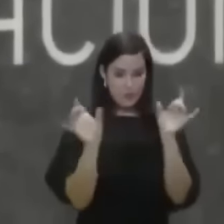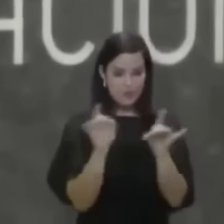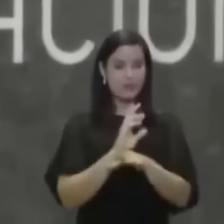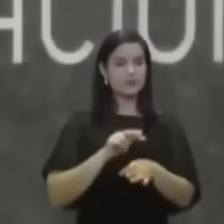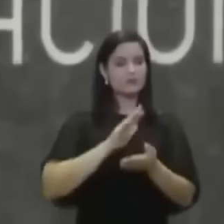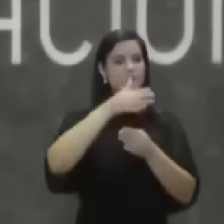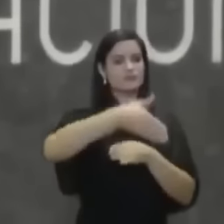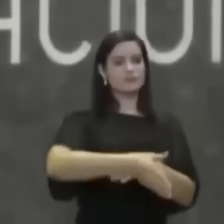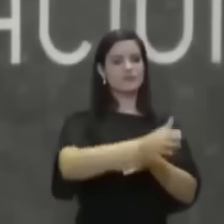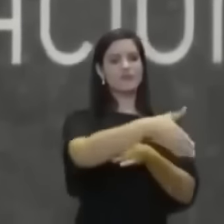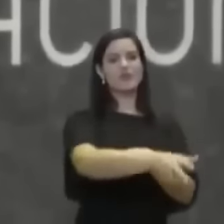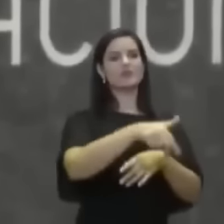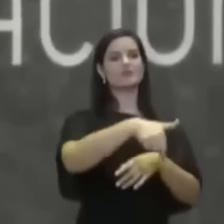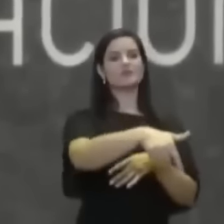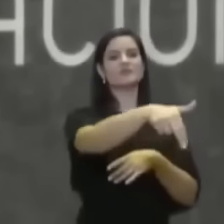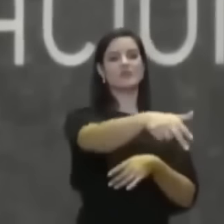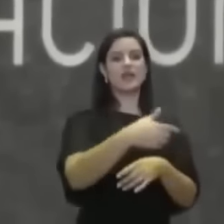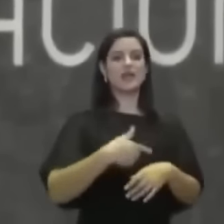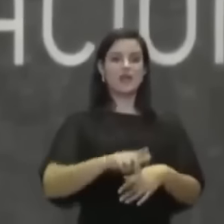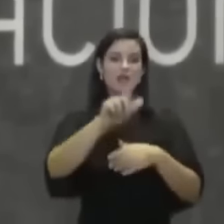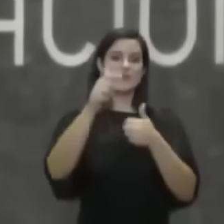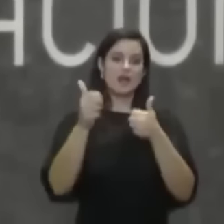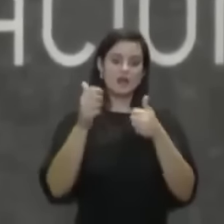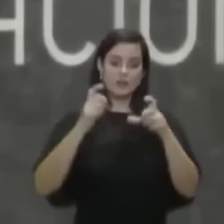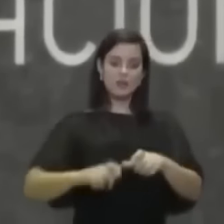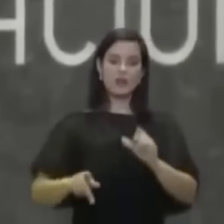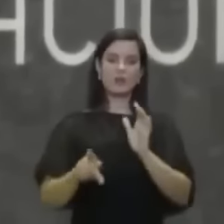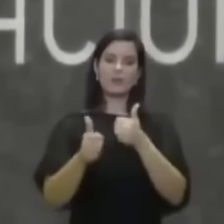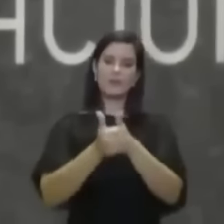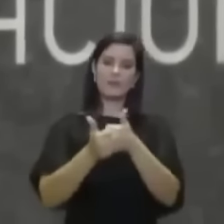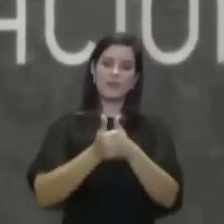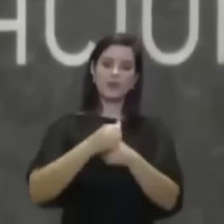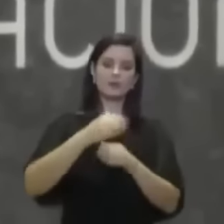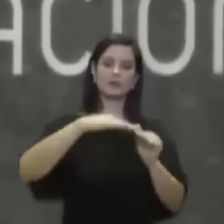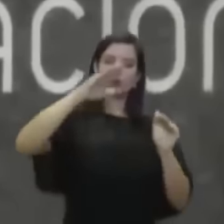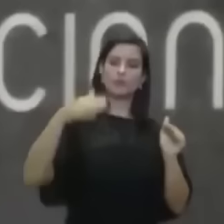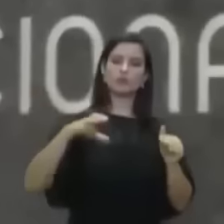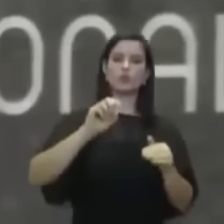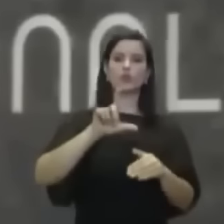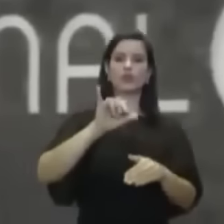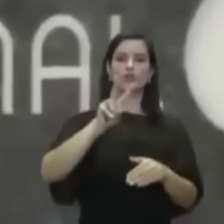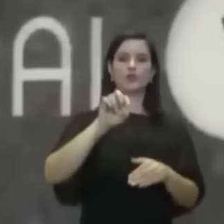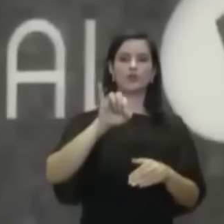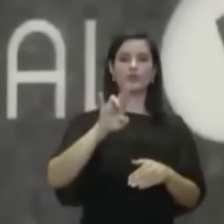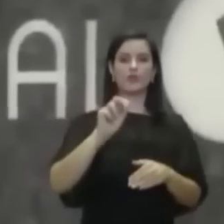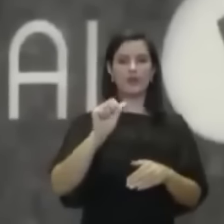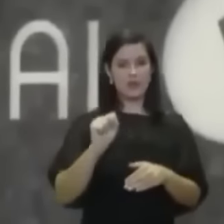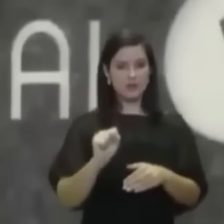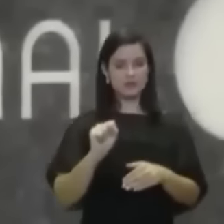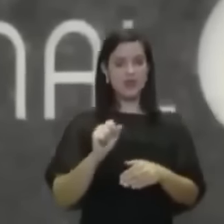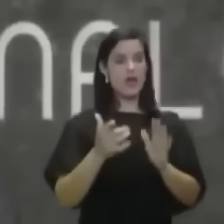jardim do Getsêmani, nas fraldas do Monte das Oliveiras. Quando eles estão descendo, Jesus diz assim para eles: nesta